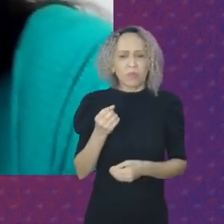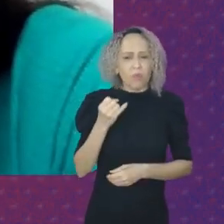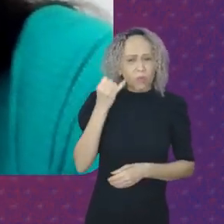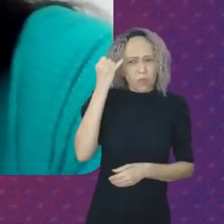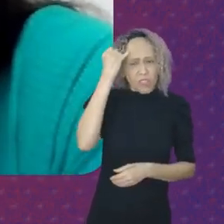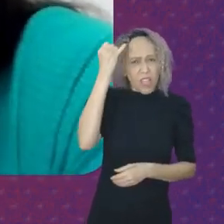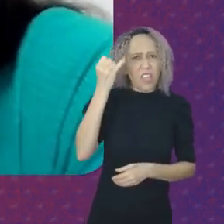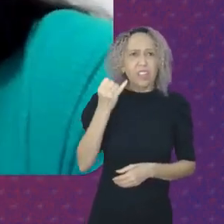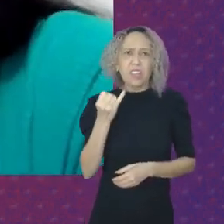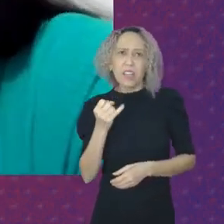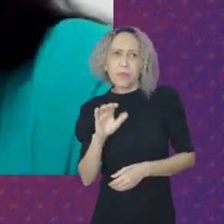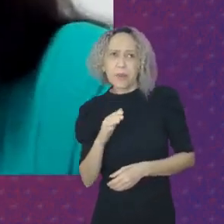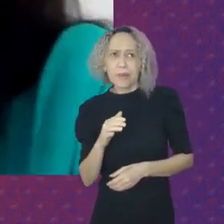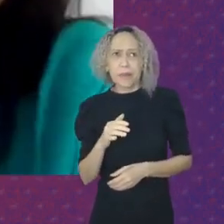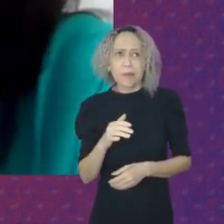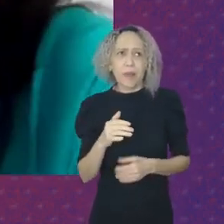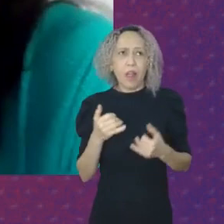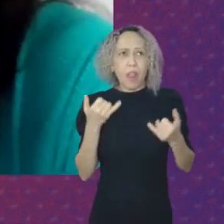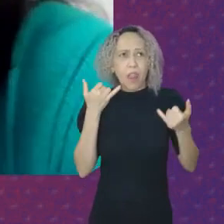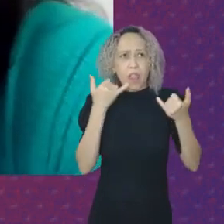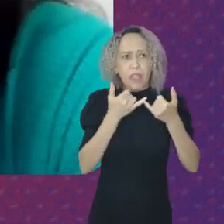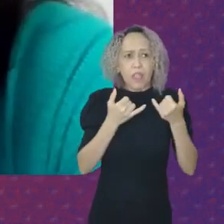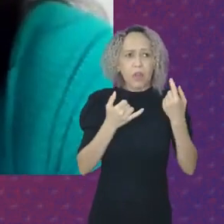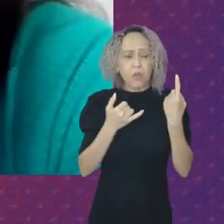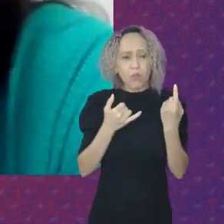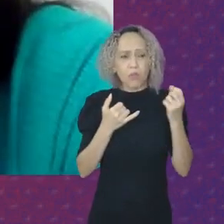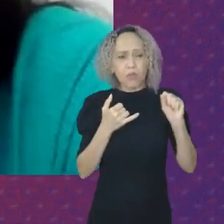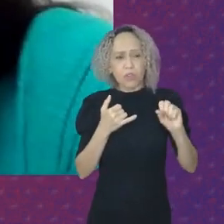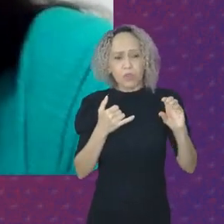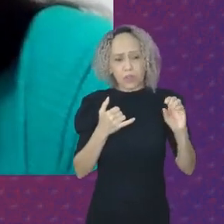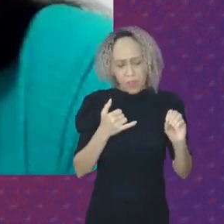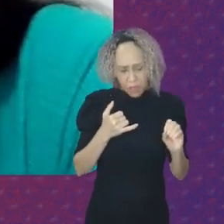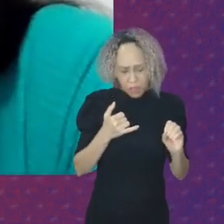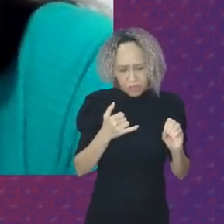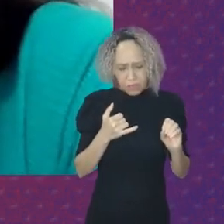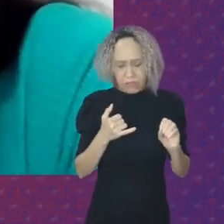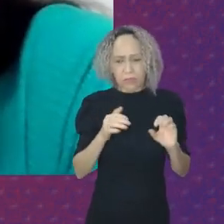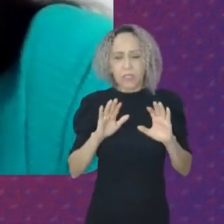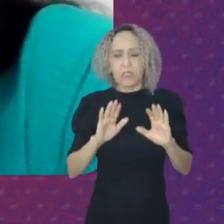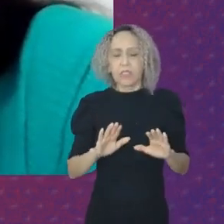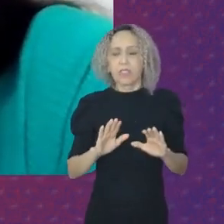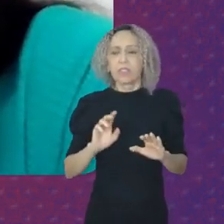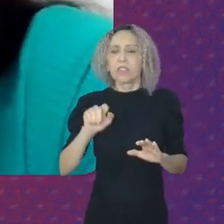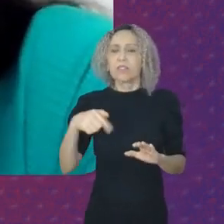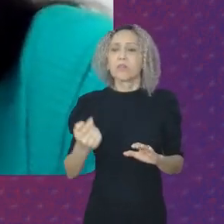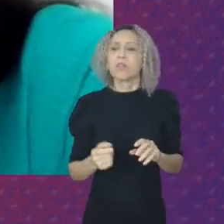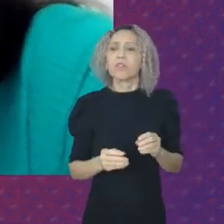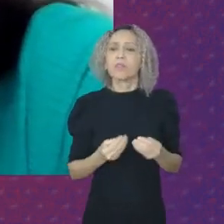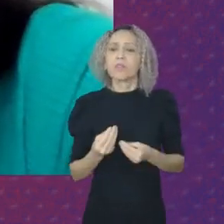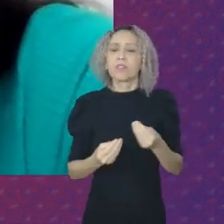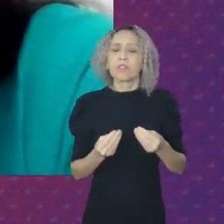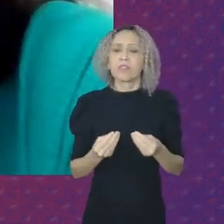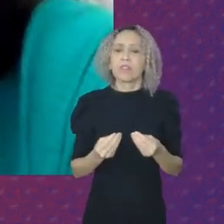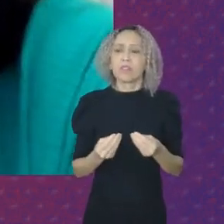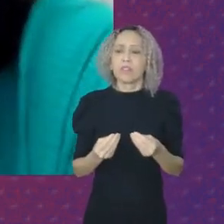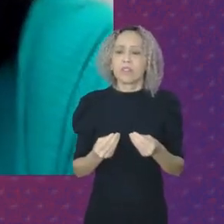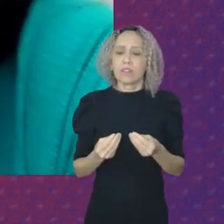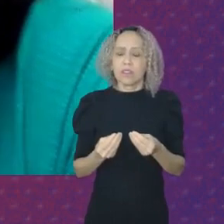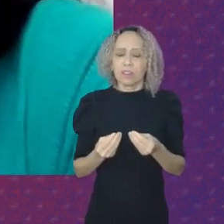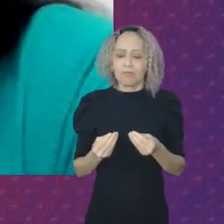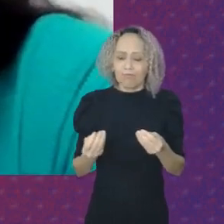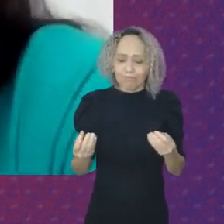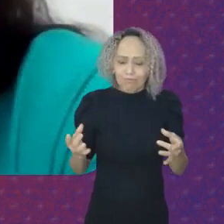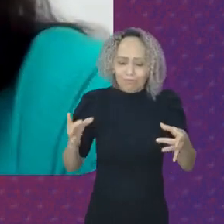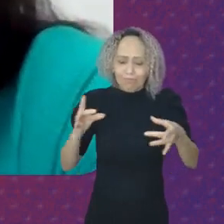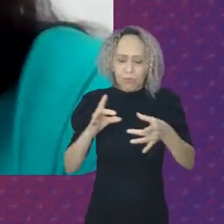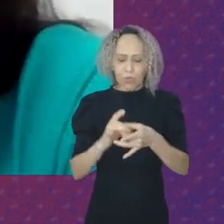Ligue 180 foi pensada no âmbito da ouvidoria e mais tarde também em conjunto com a Secretaria